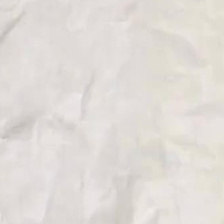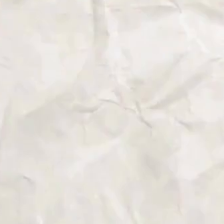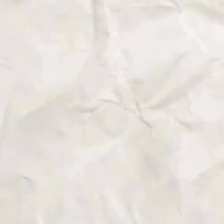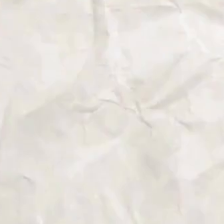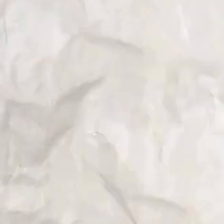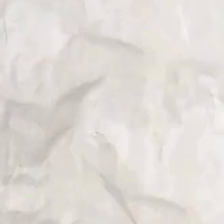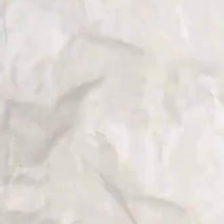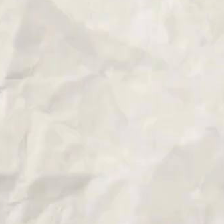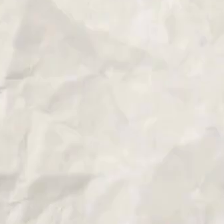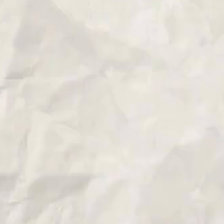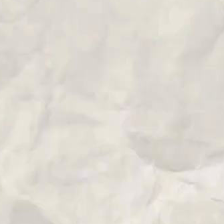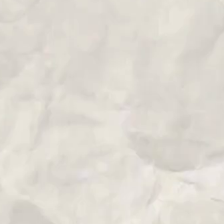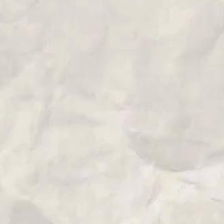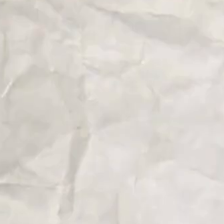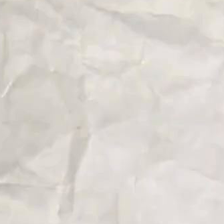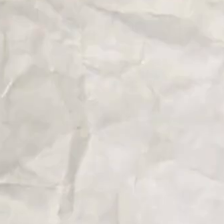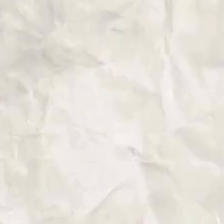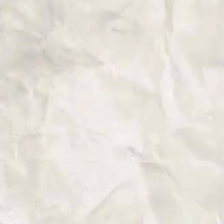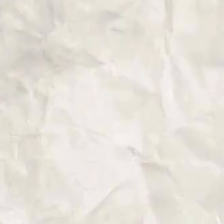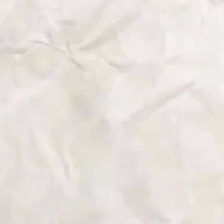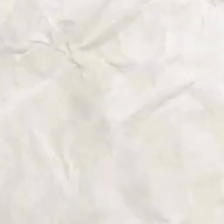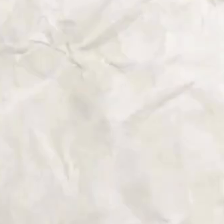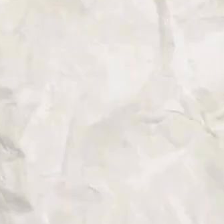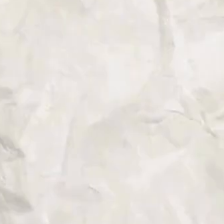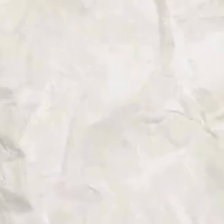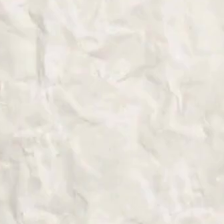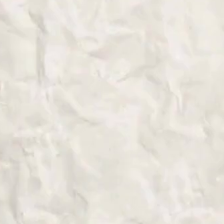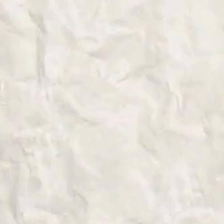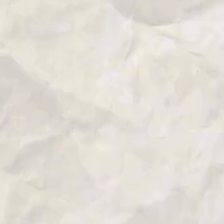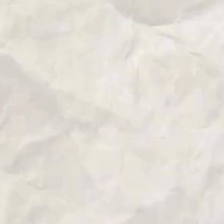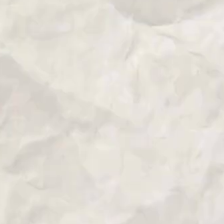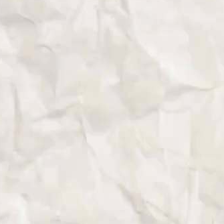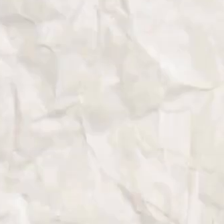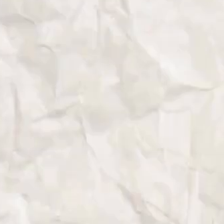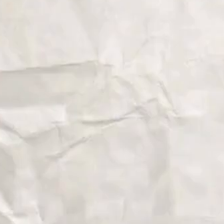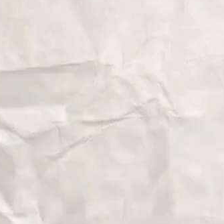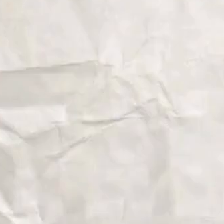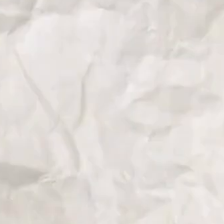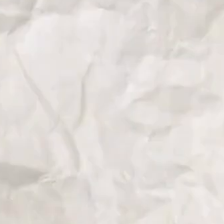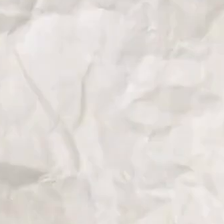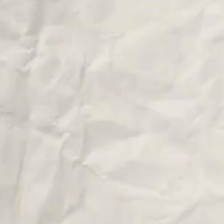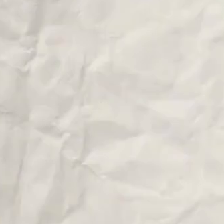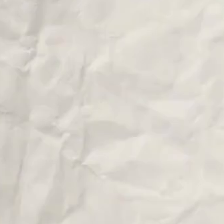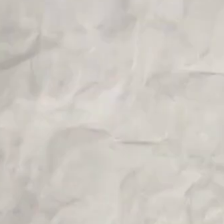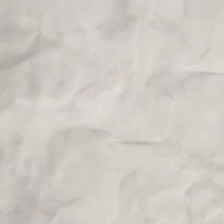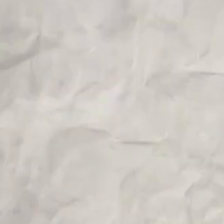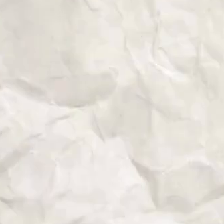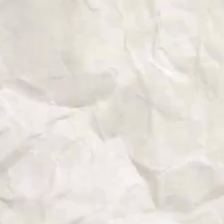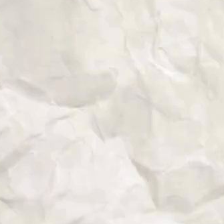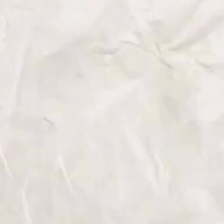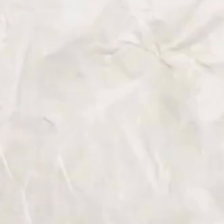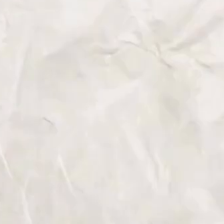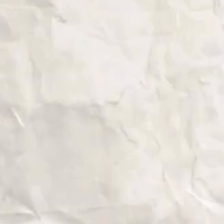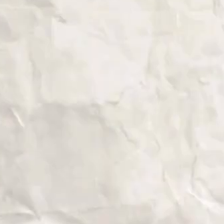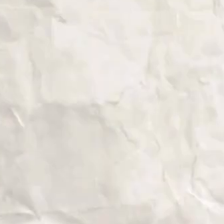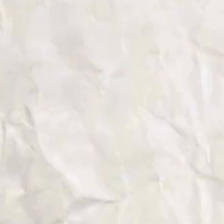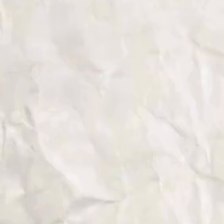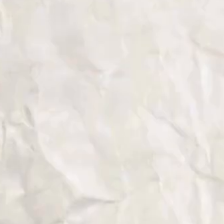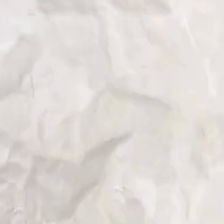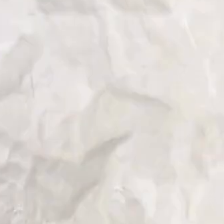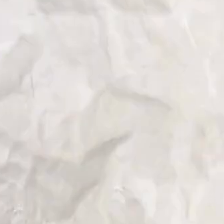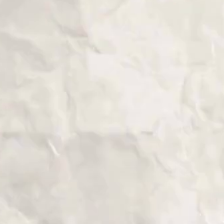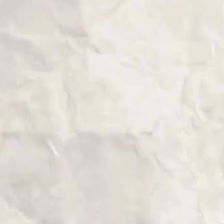ordem, cumpre o regimento interno, concede a palavra aos vereadores e demais convidados, organiza a ordem do dia e convoca as sessões